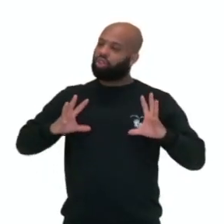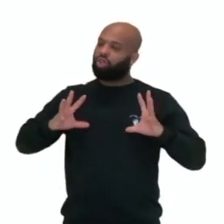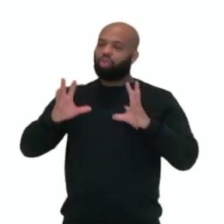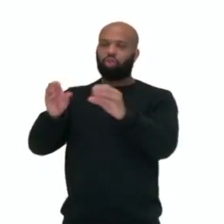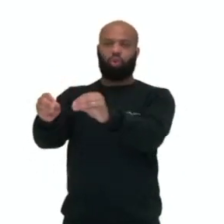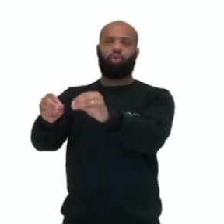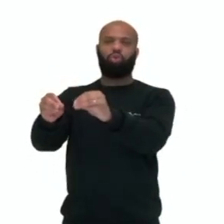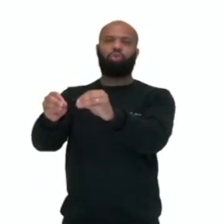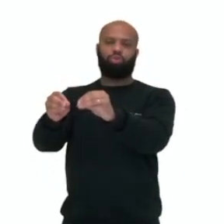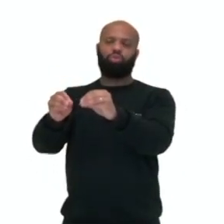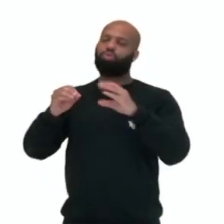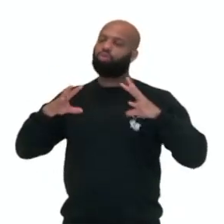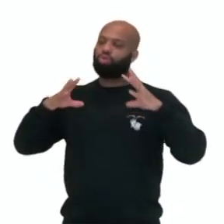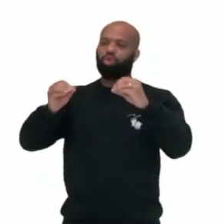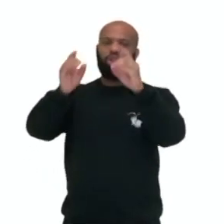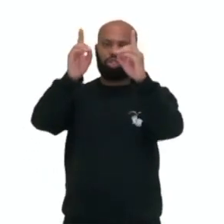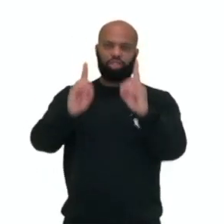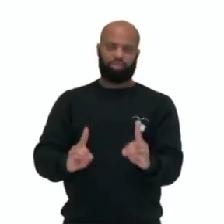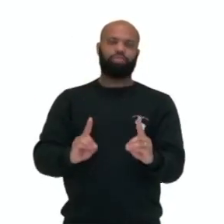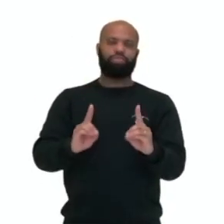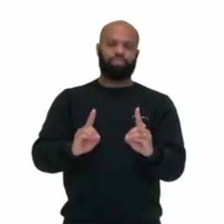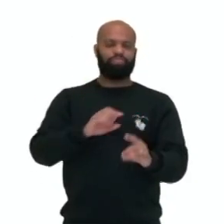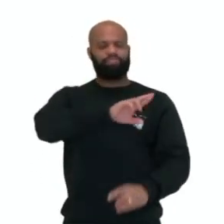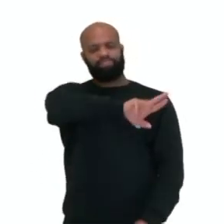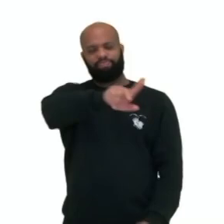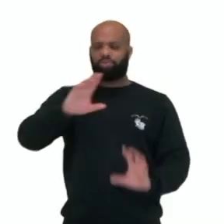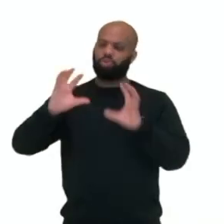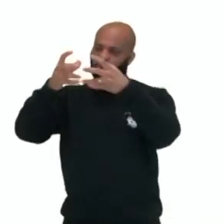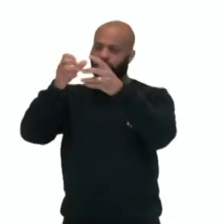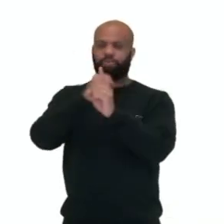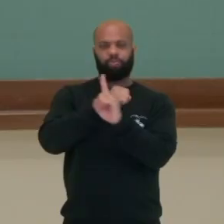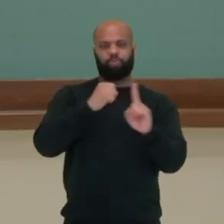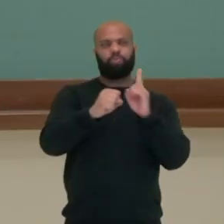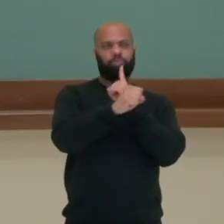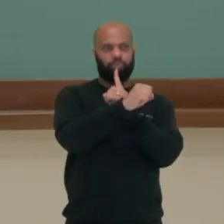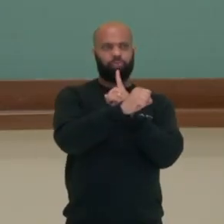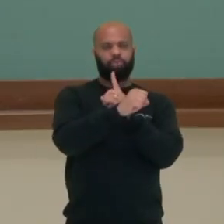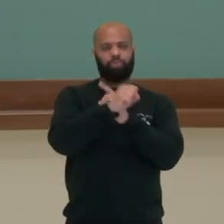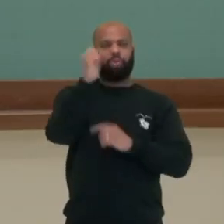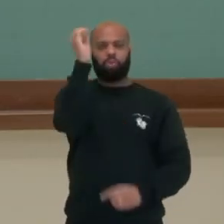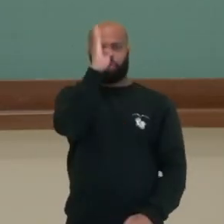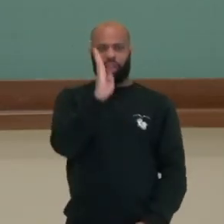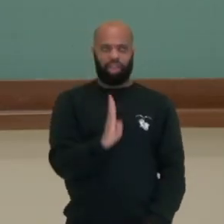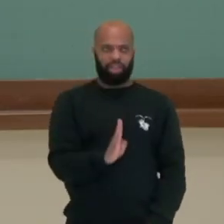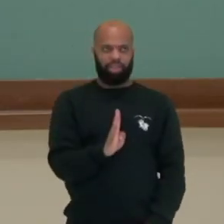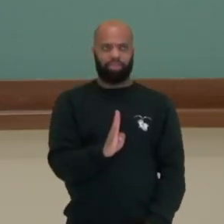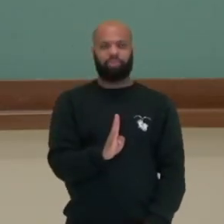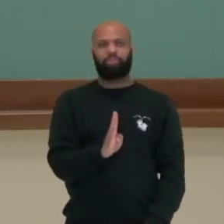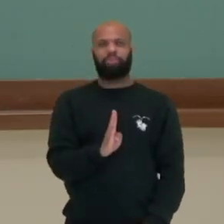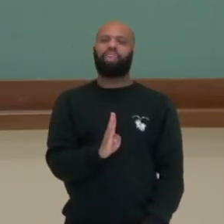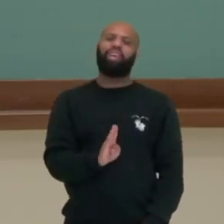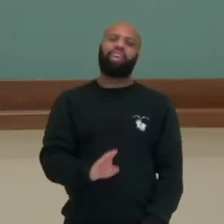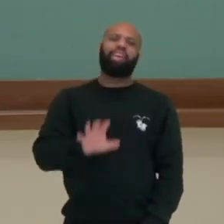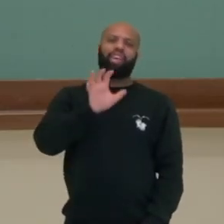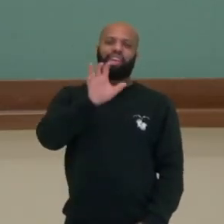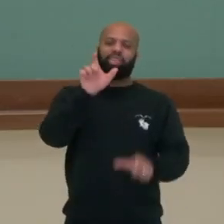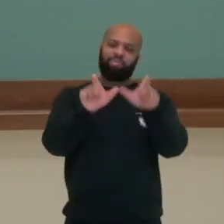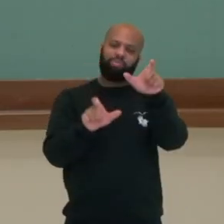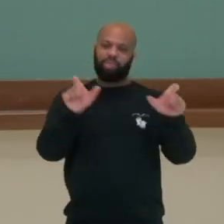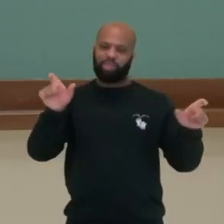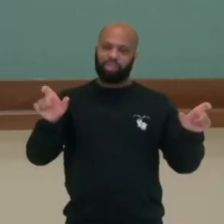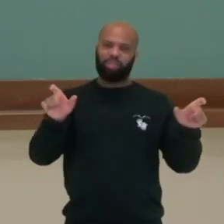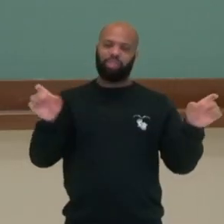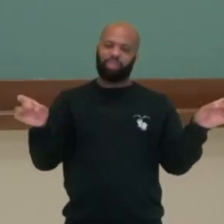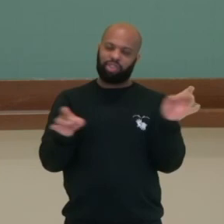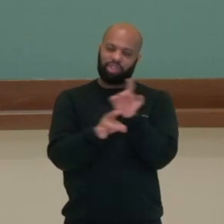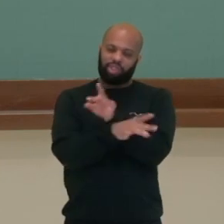cidadã, por dar o direito à cidadania a diversos grupos sociais brasileiros. É isso, crianças. Ficamos